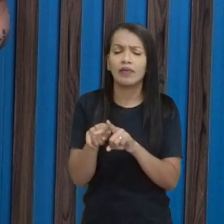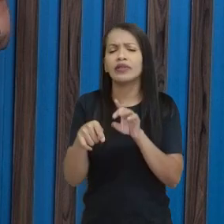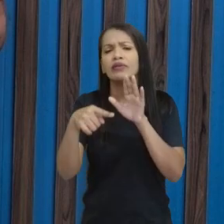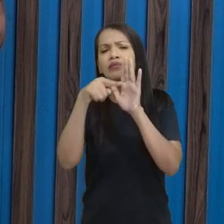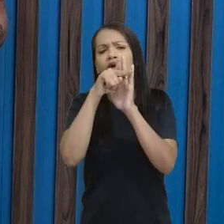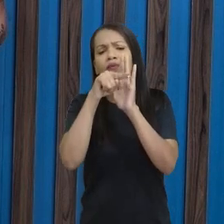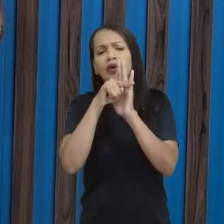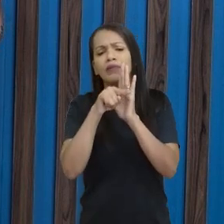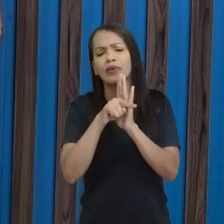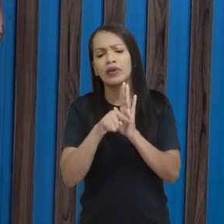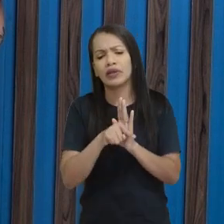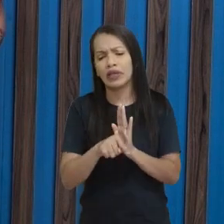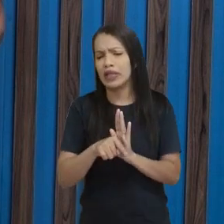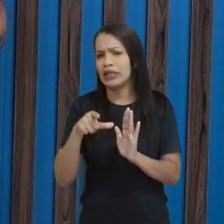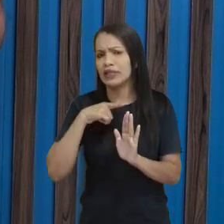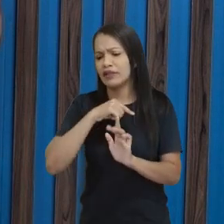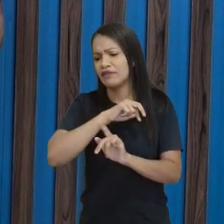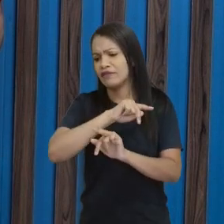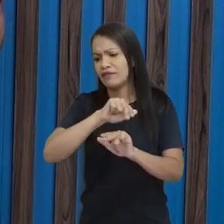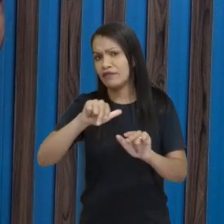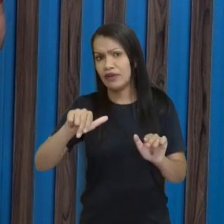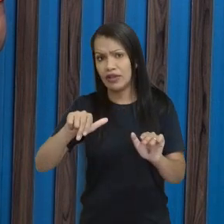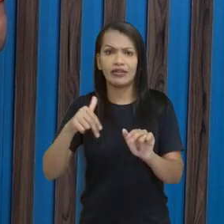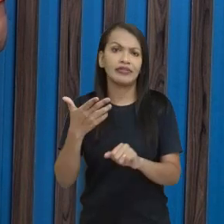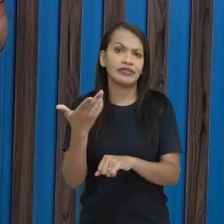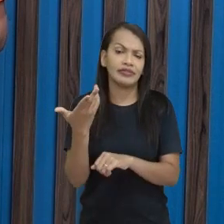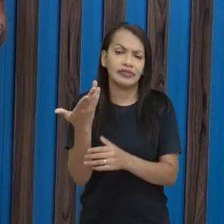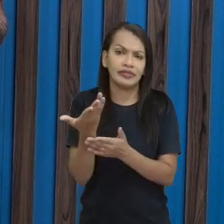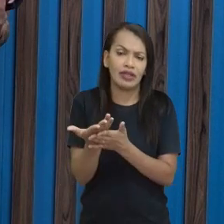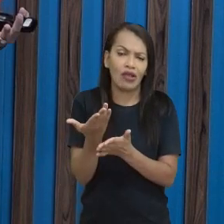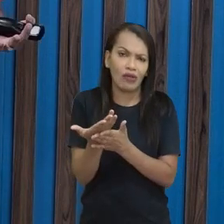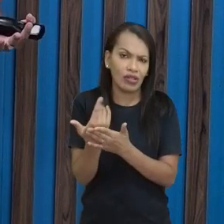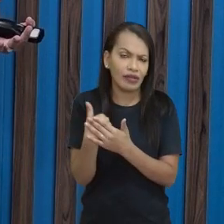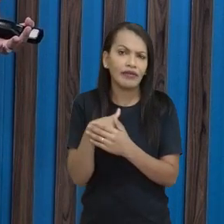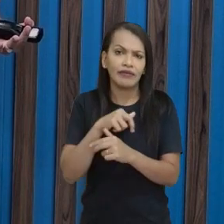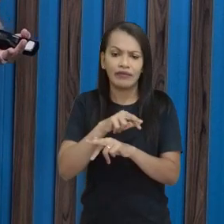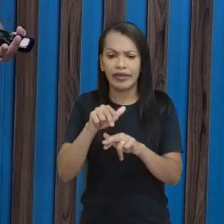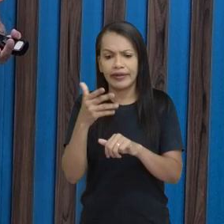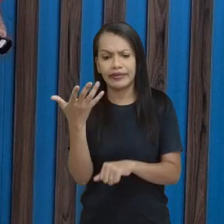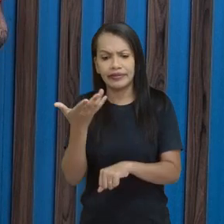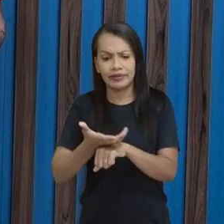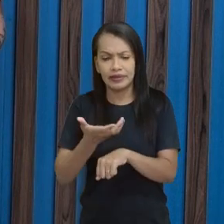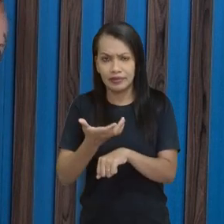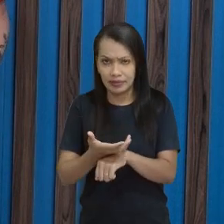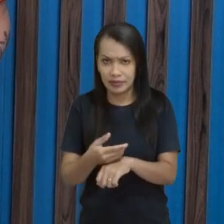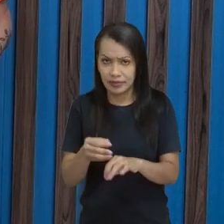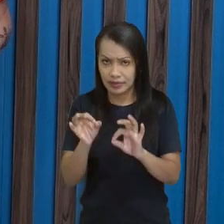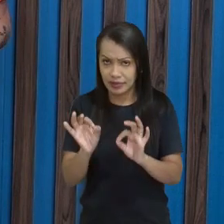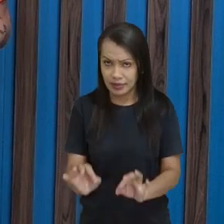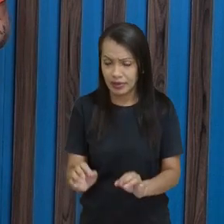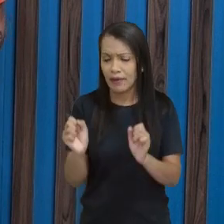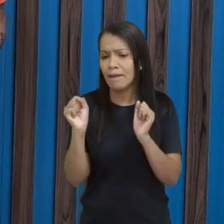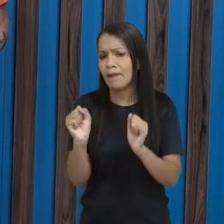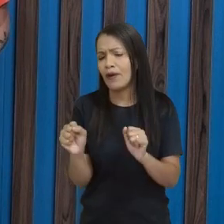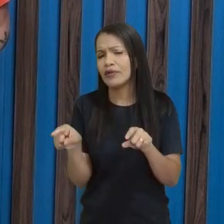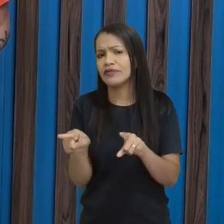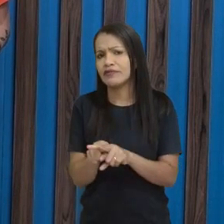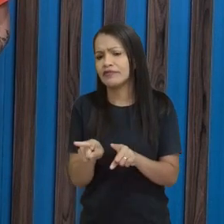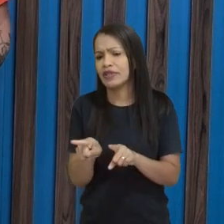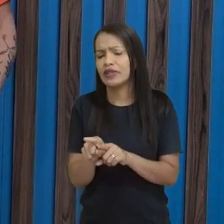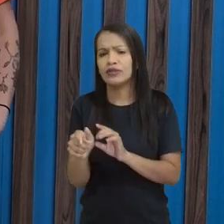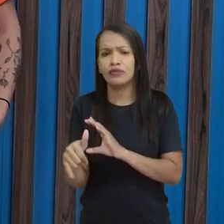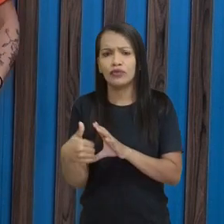playlist das demais aulas, do nono ano lá. E aí é interessante no YouTube também que você pode rever essa aula quantas vezes